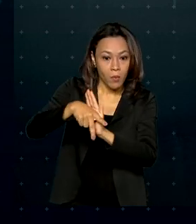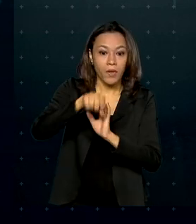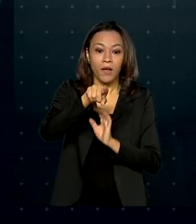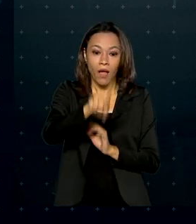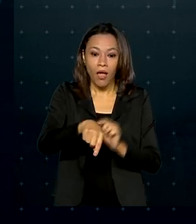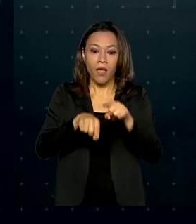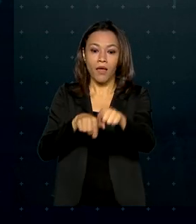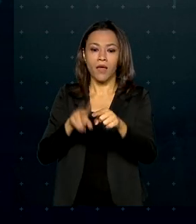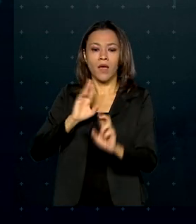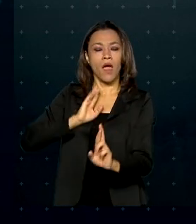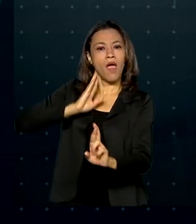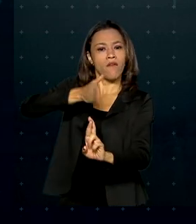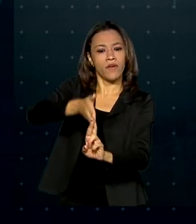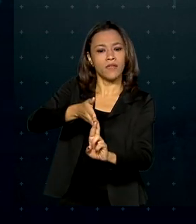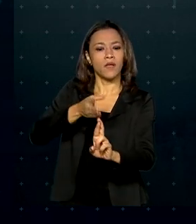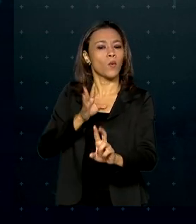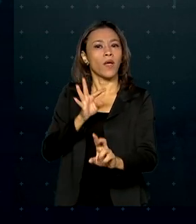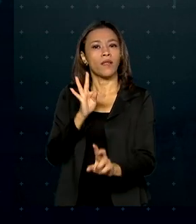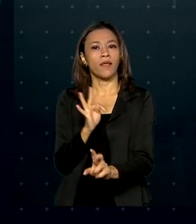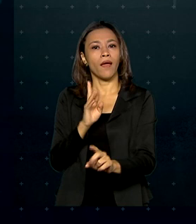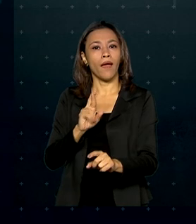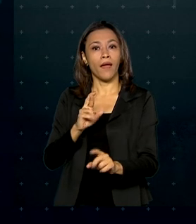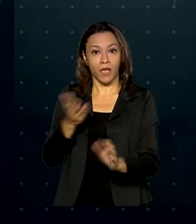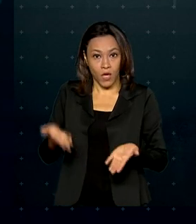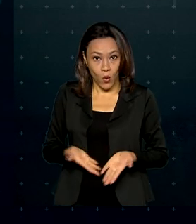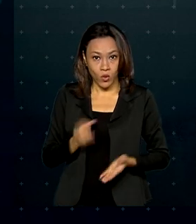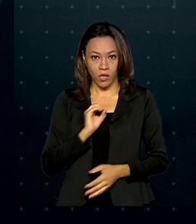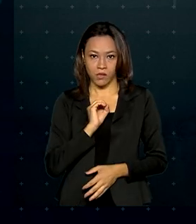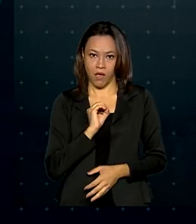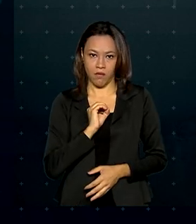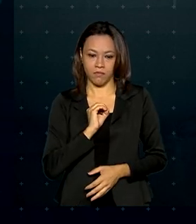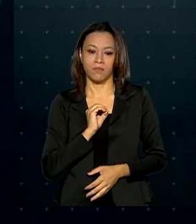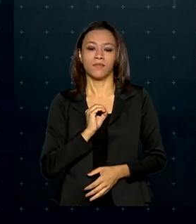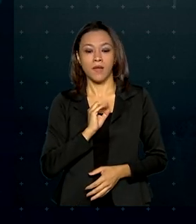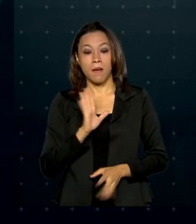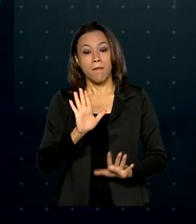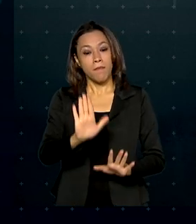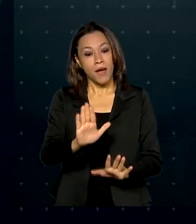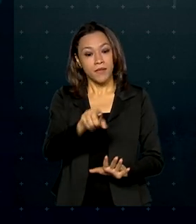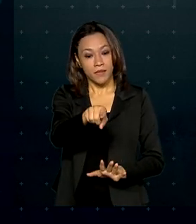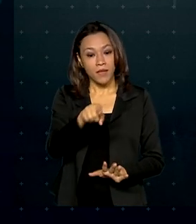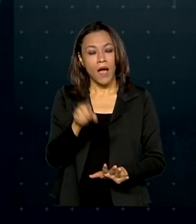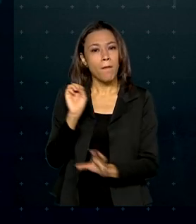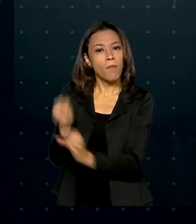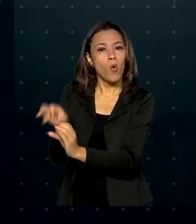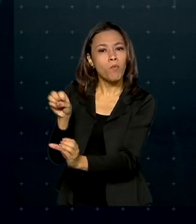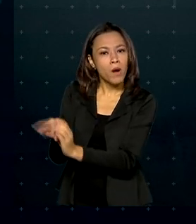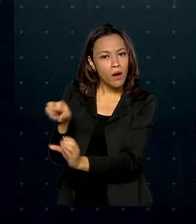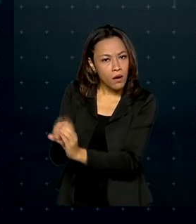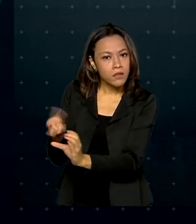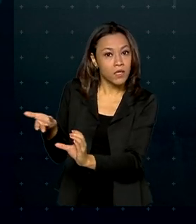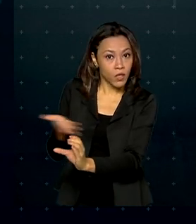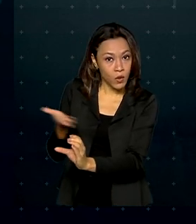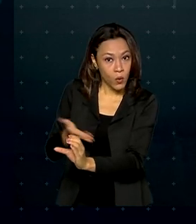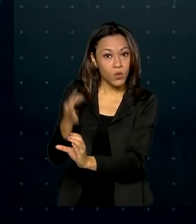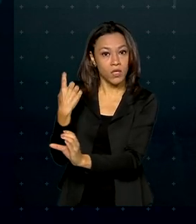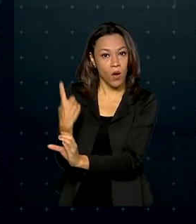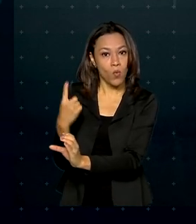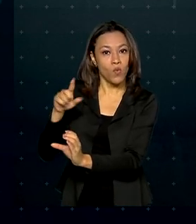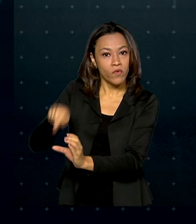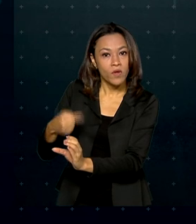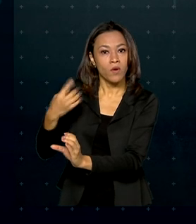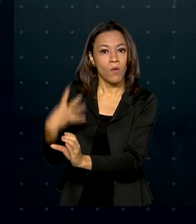referencial, a TR, que hoje está zerada, mais a remuneração adicional da poupança, que atualmente está em 1